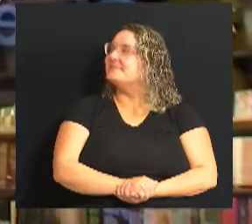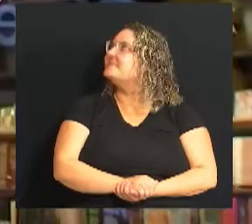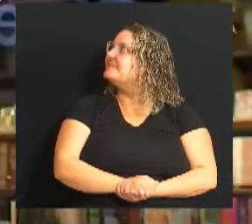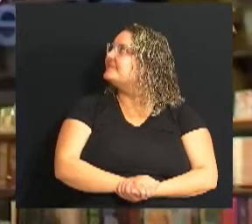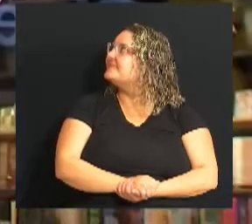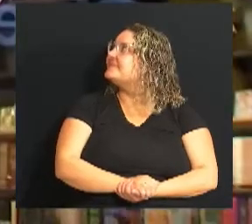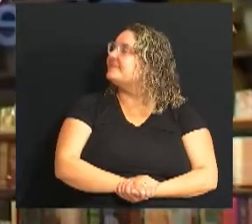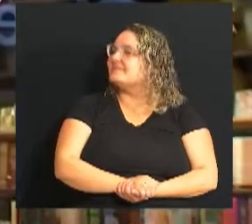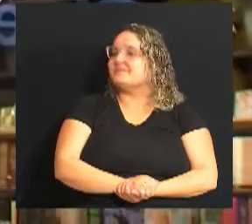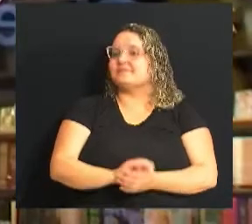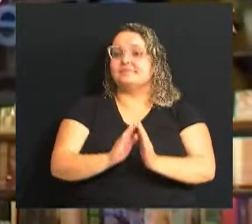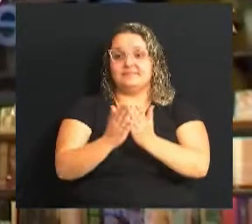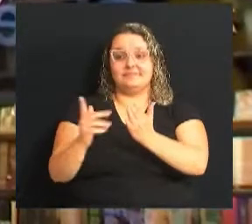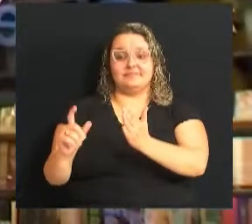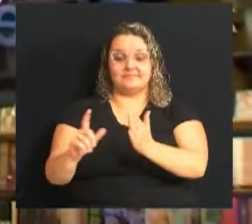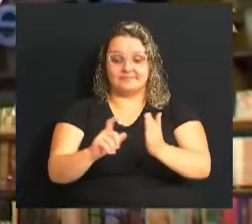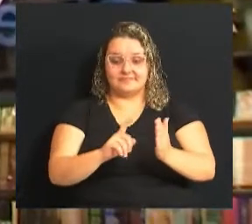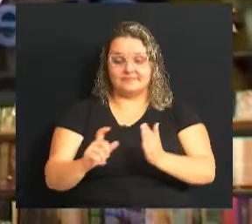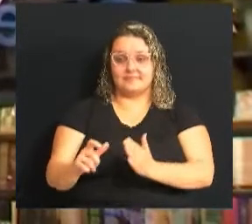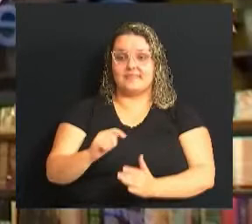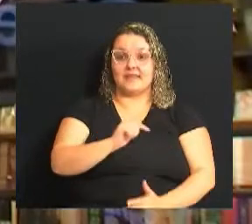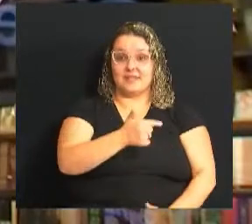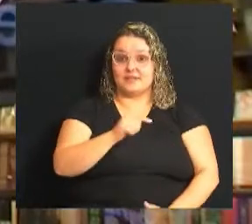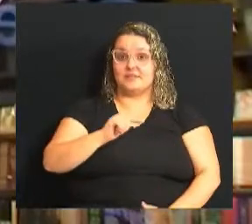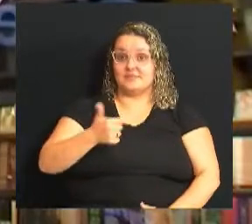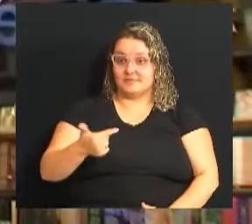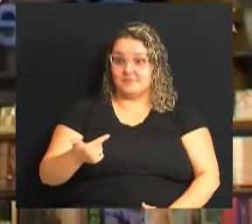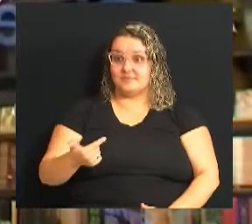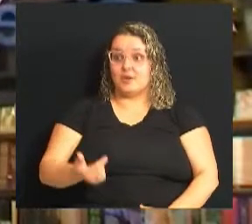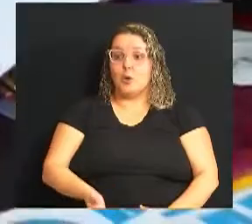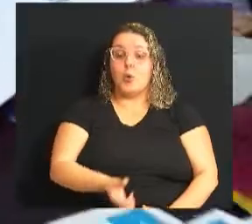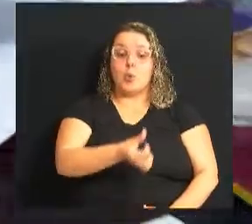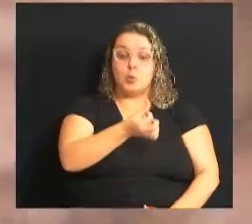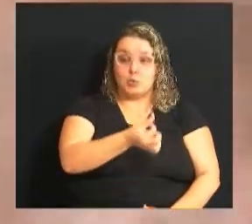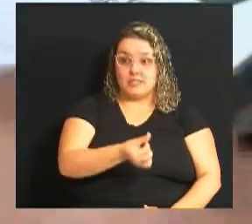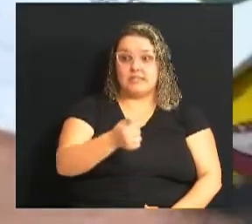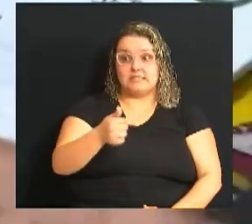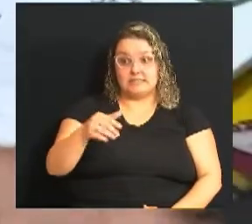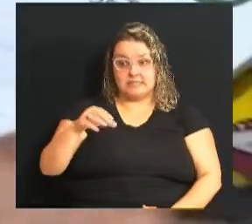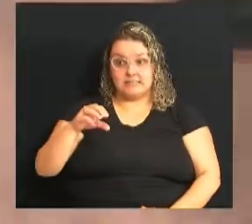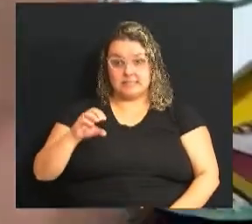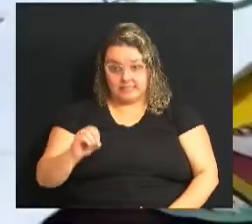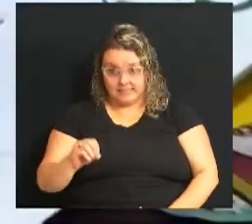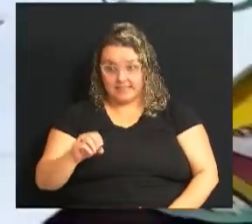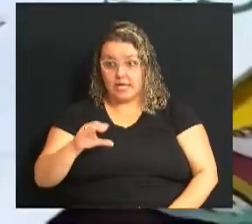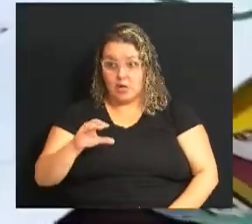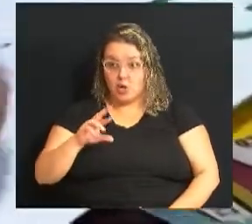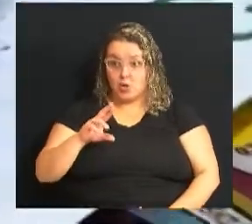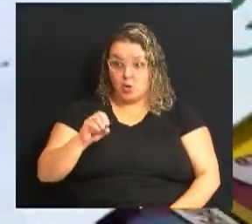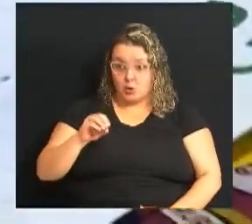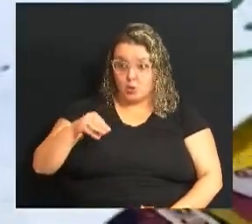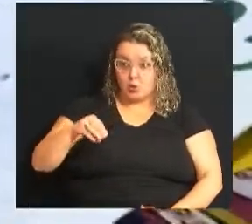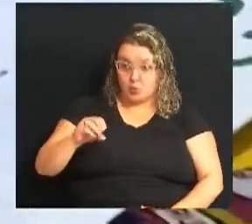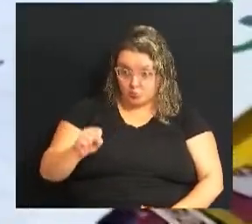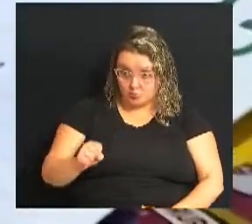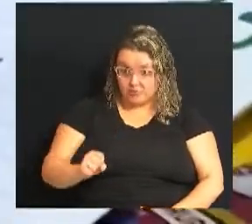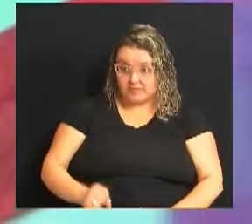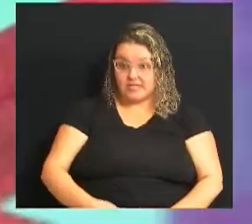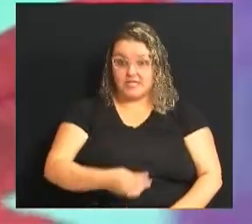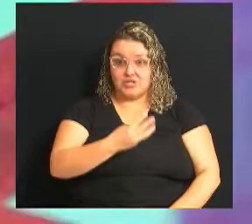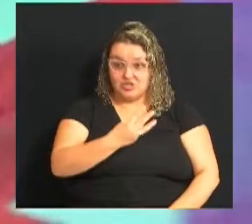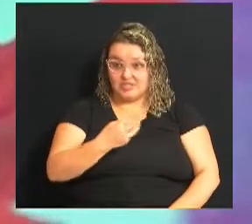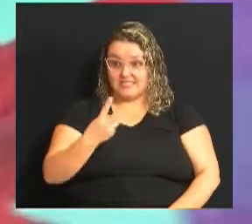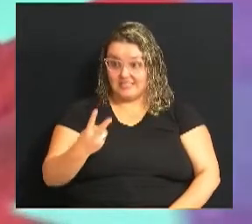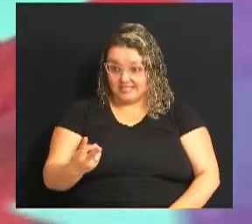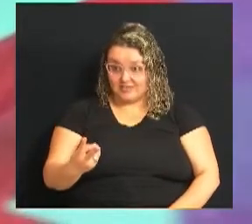O álbum da Copa 2022 conta com 670 cromos. São figurinhas de atletas de 32 seleções.